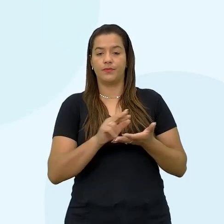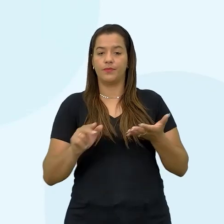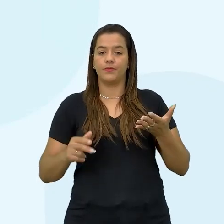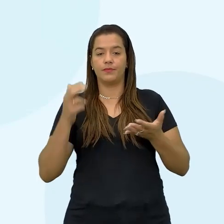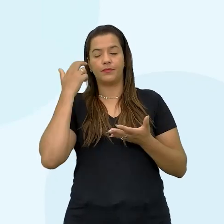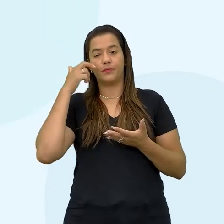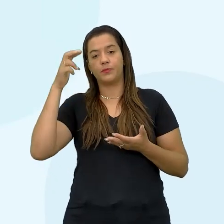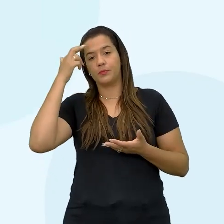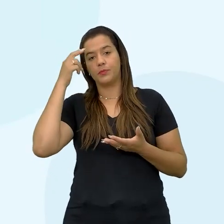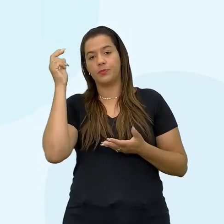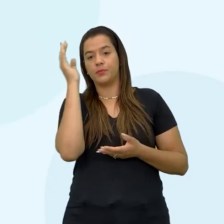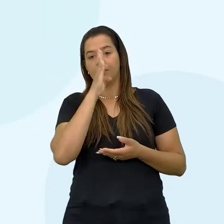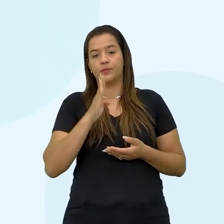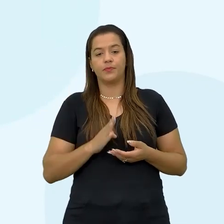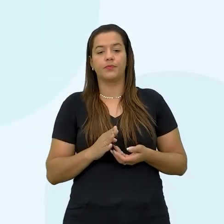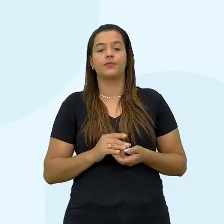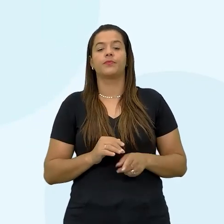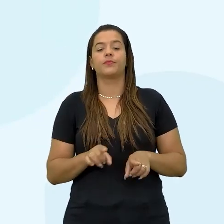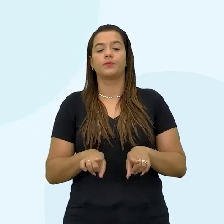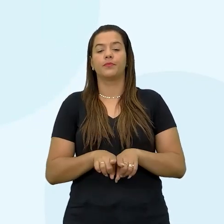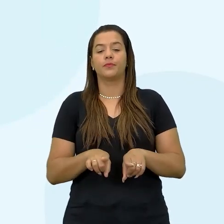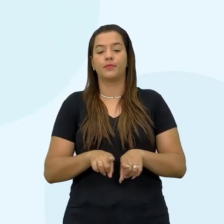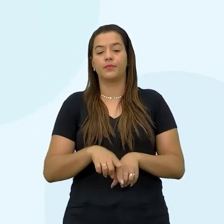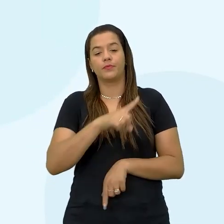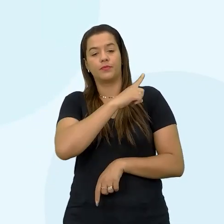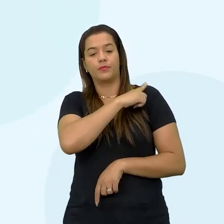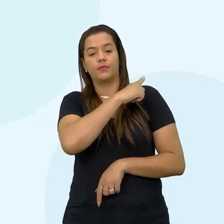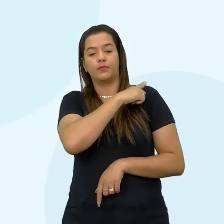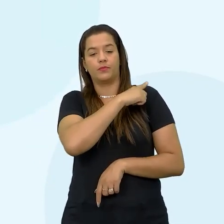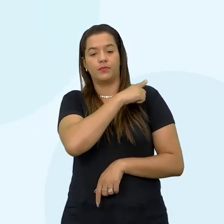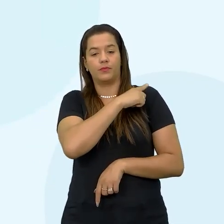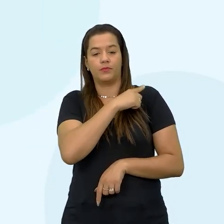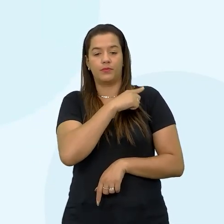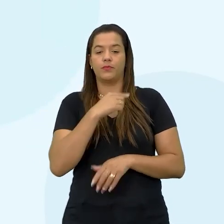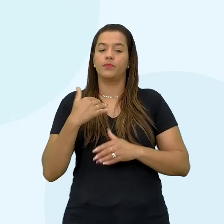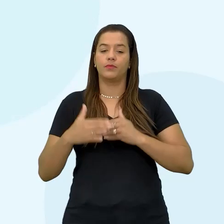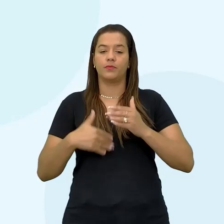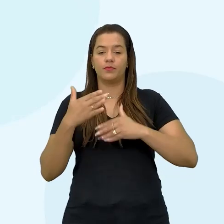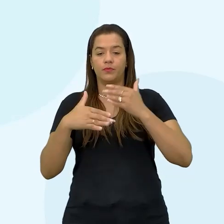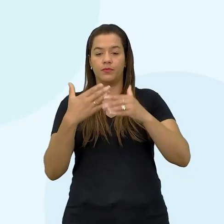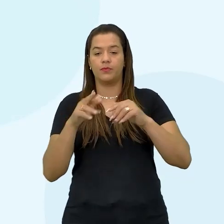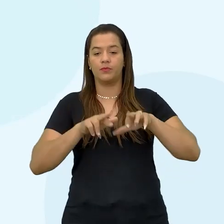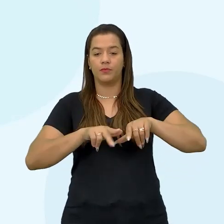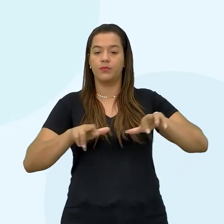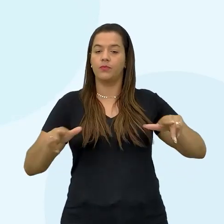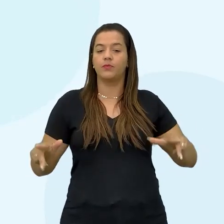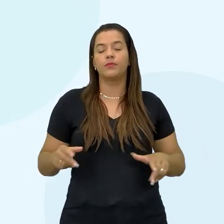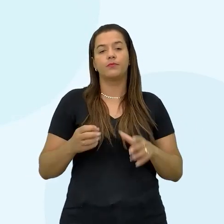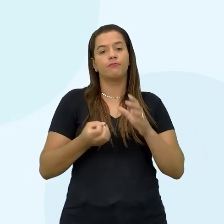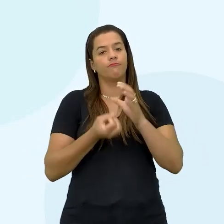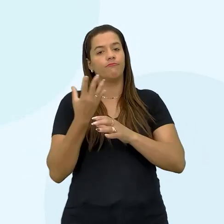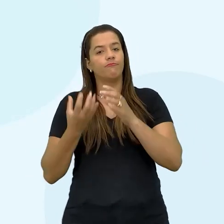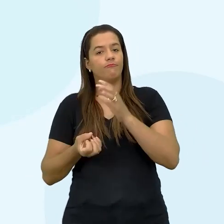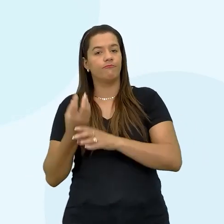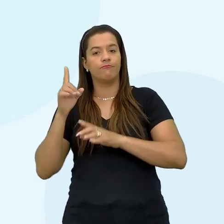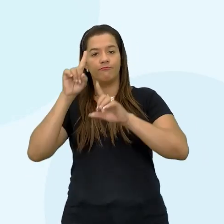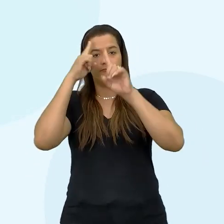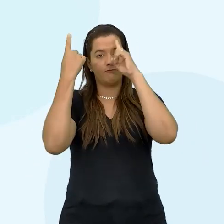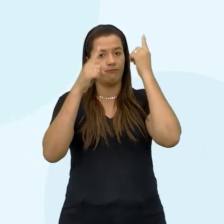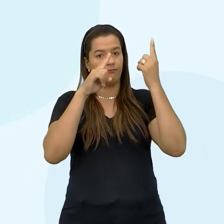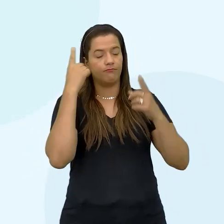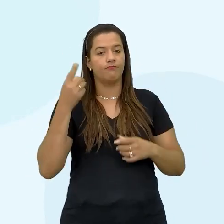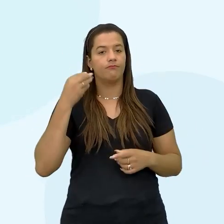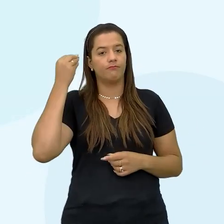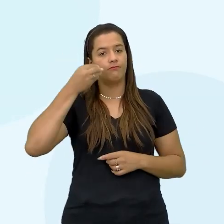diversidade cultural brasileira. Primeira série, os processos criativos, artísticos, corporais e verbais nas